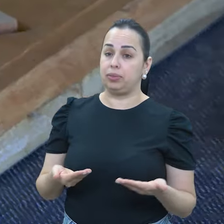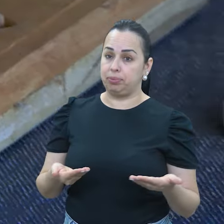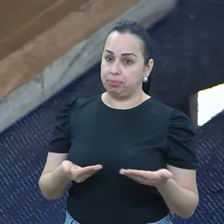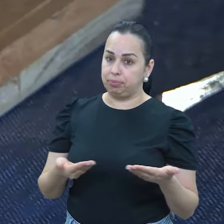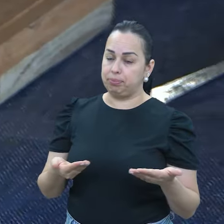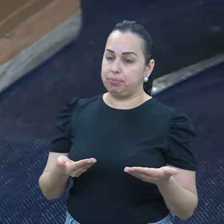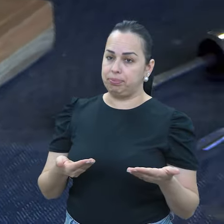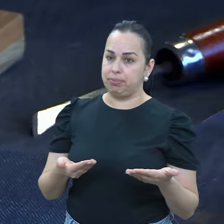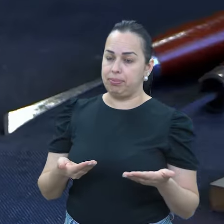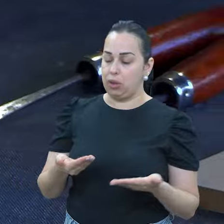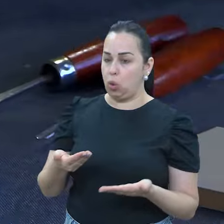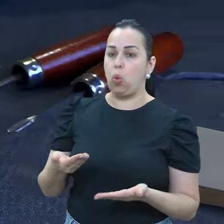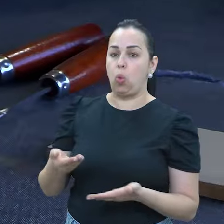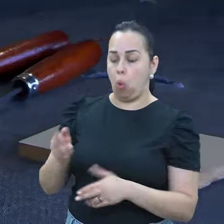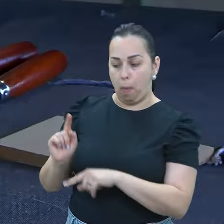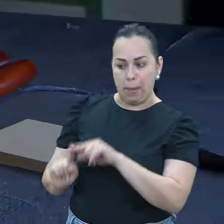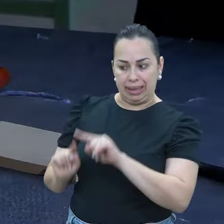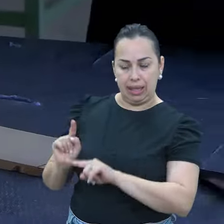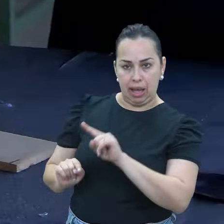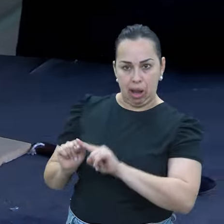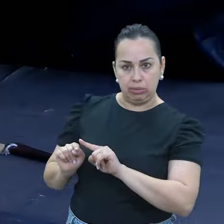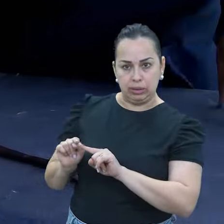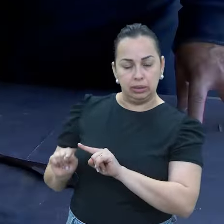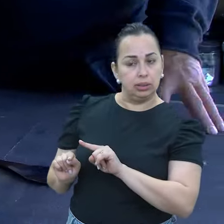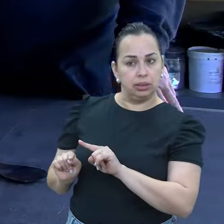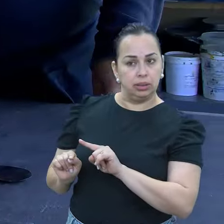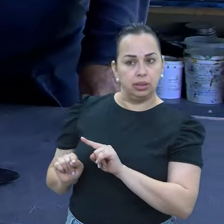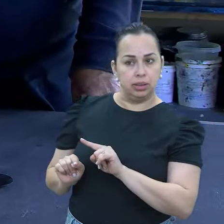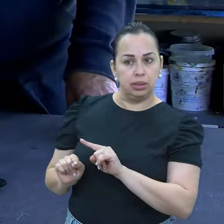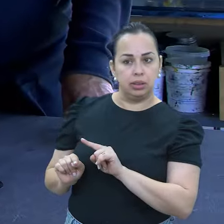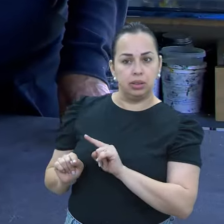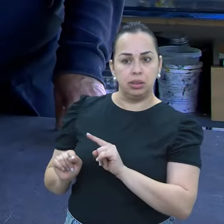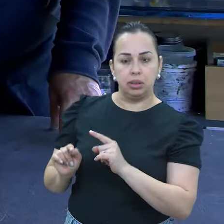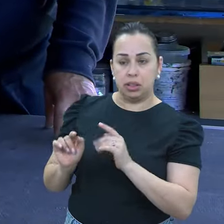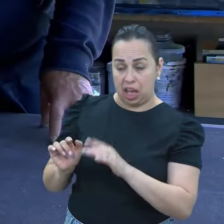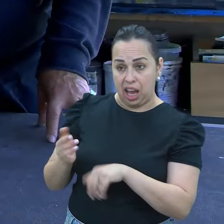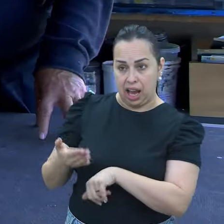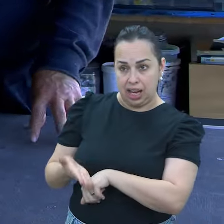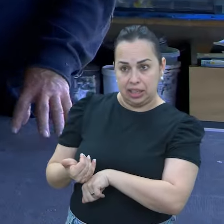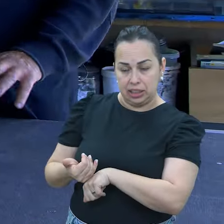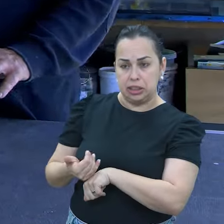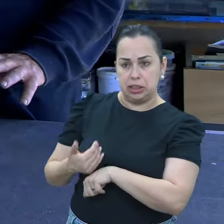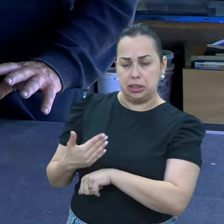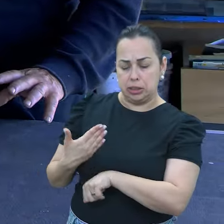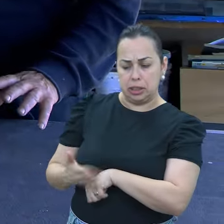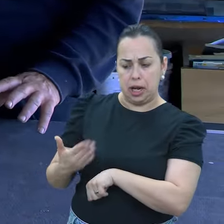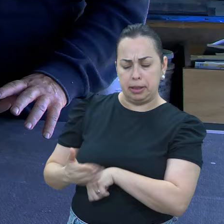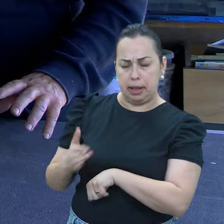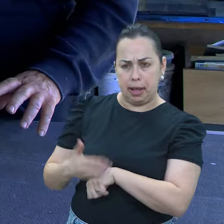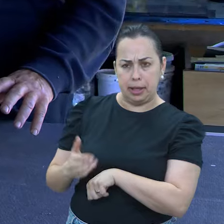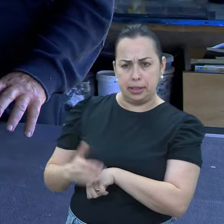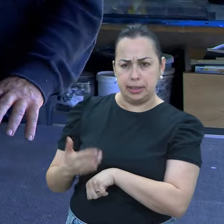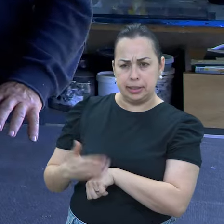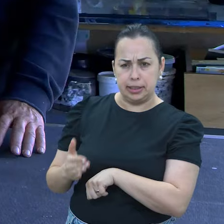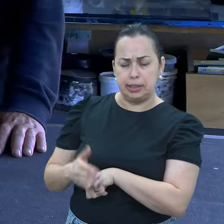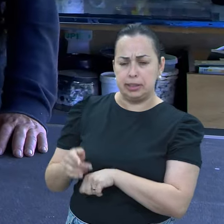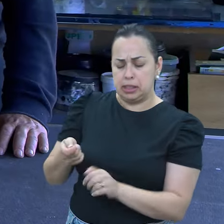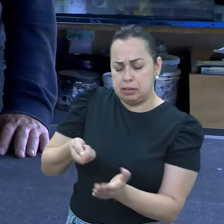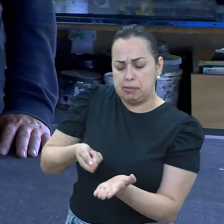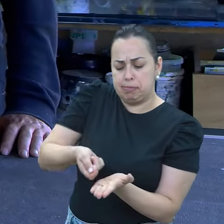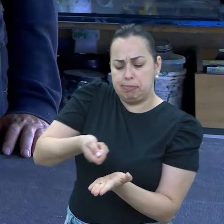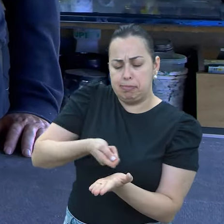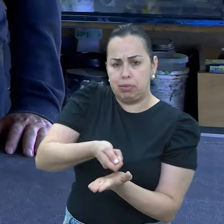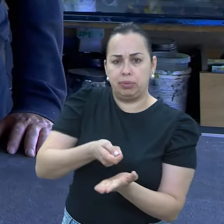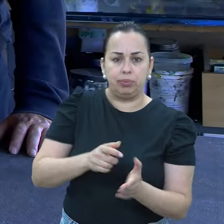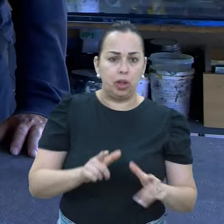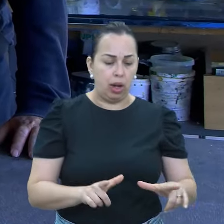Agora, com a ferramenta, né, se você quiser dar uma treinadinha com a ferramenta para você saber como é que ela